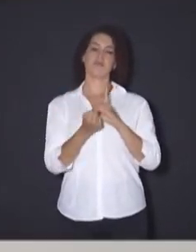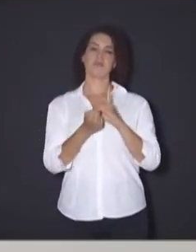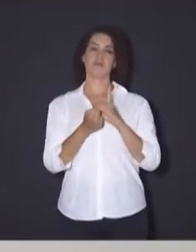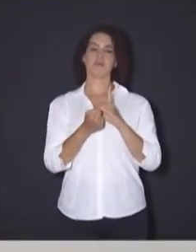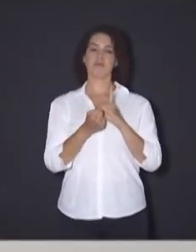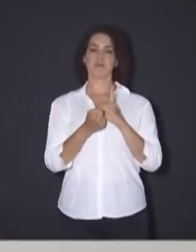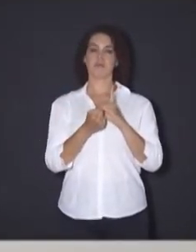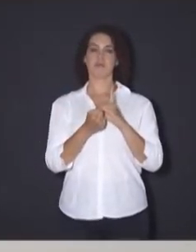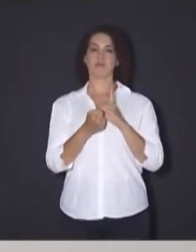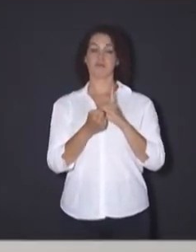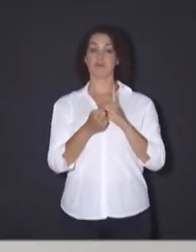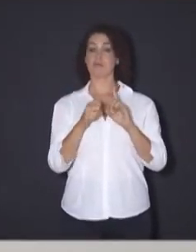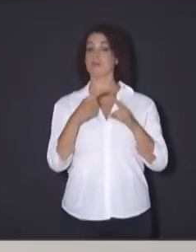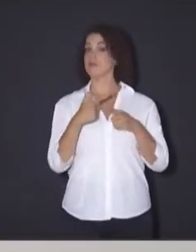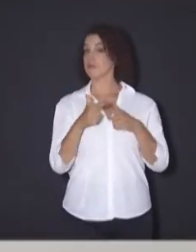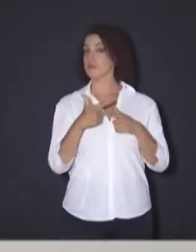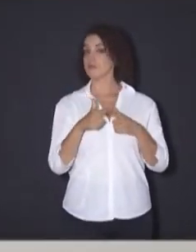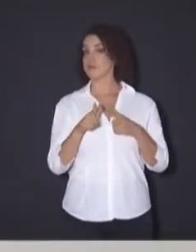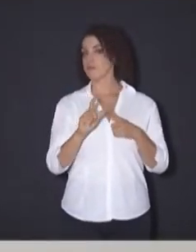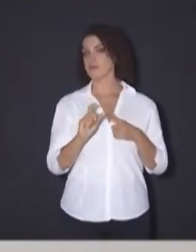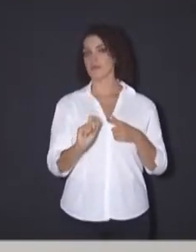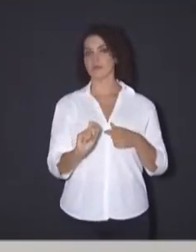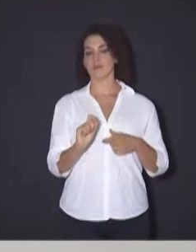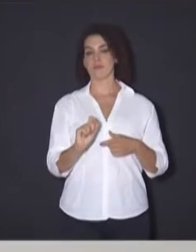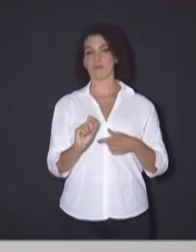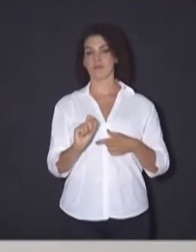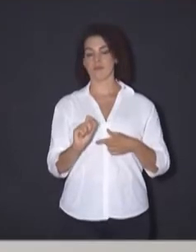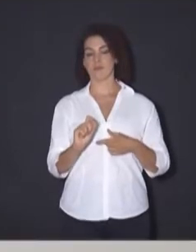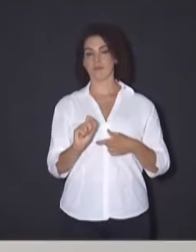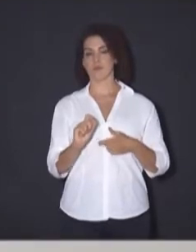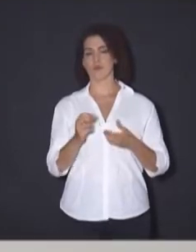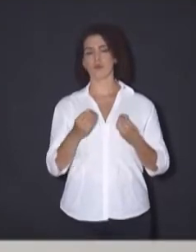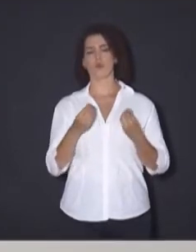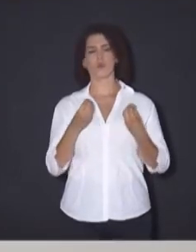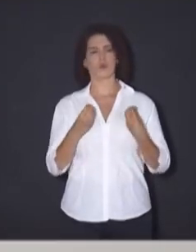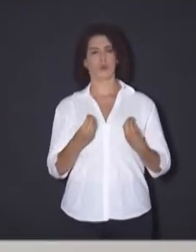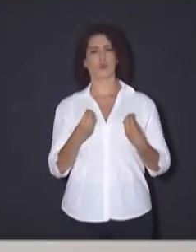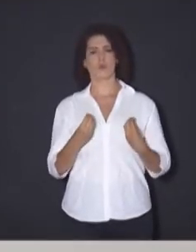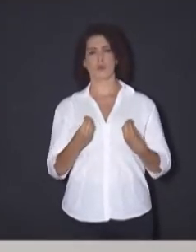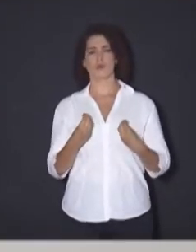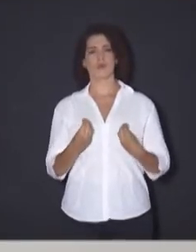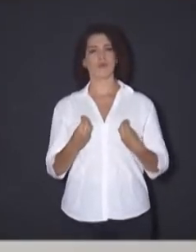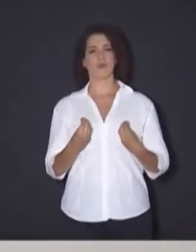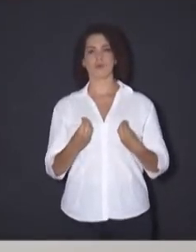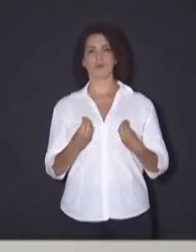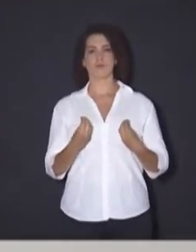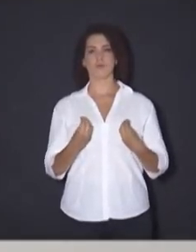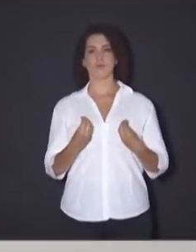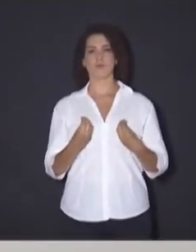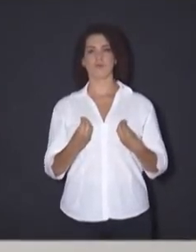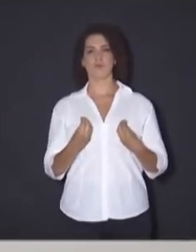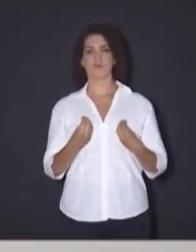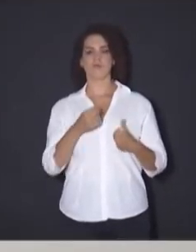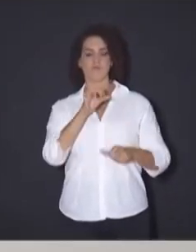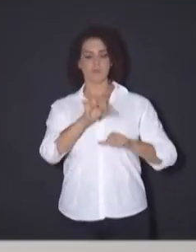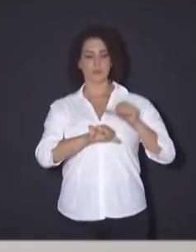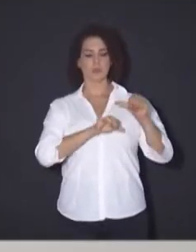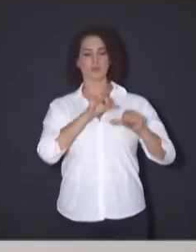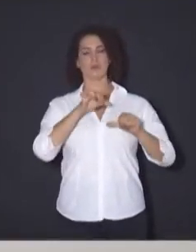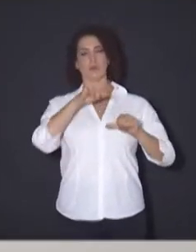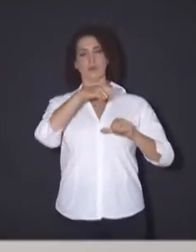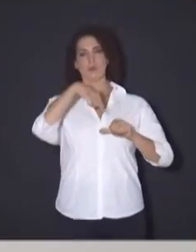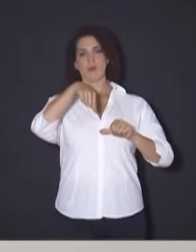o problema é com nós fazemos desses conselhos